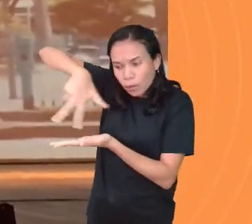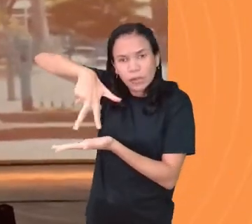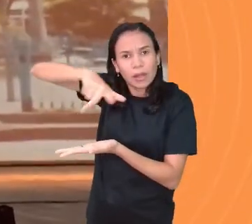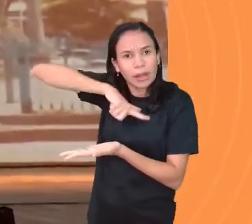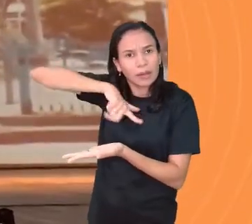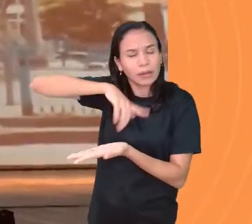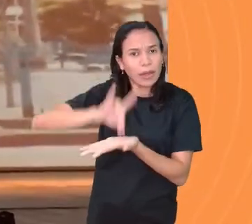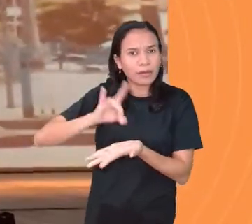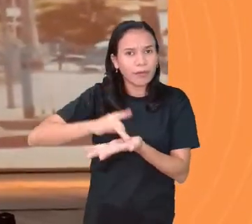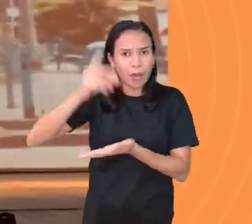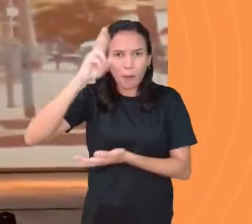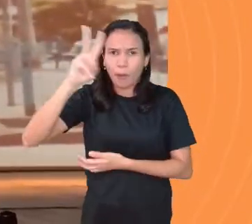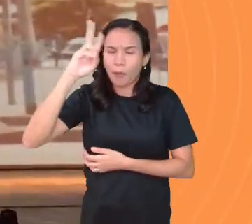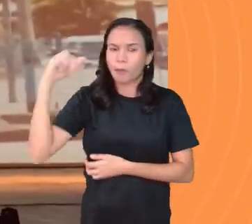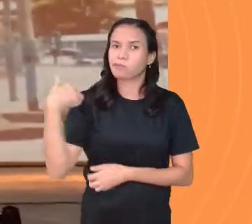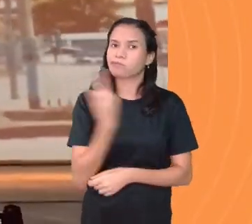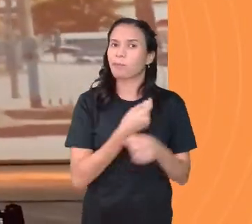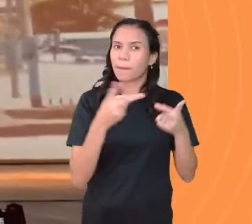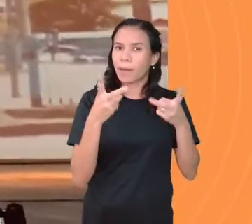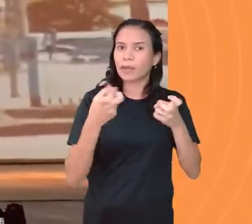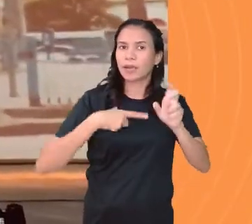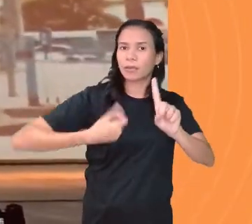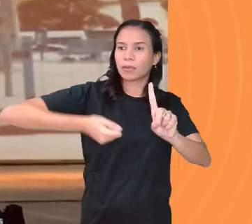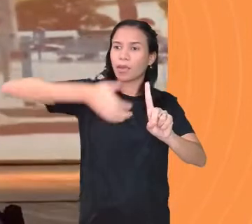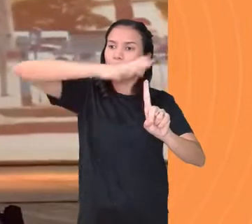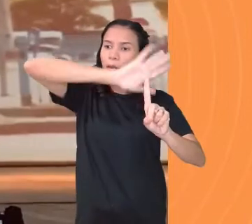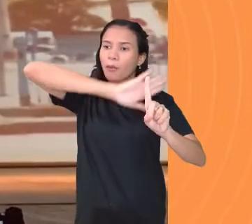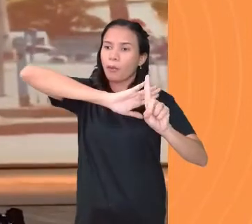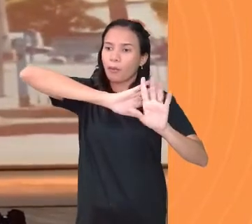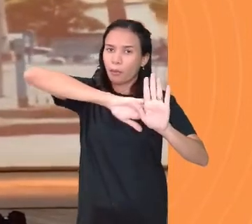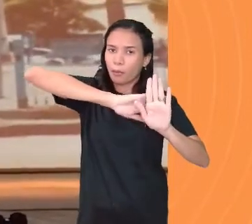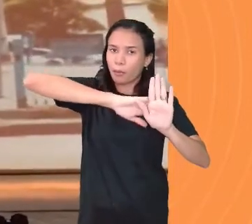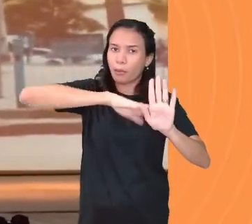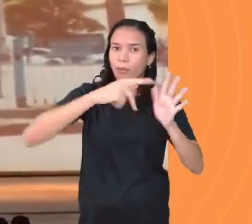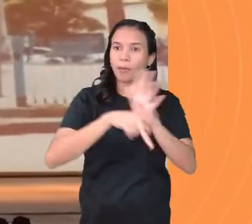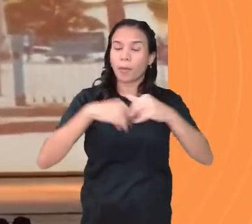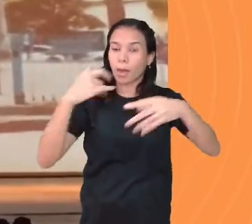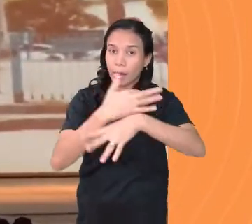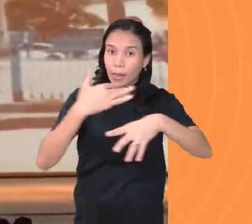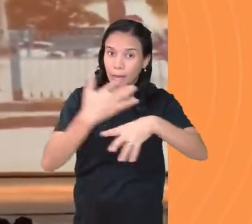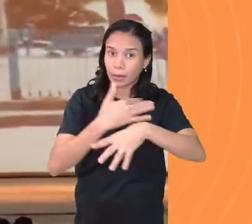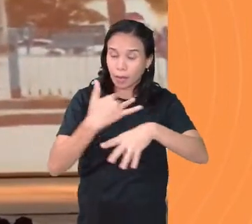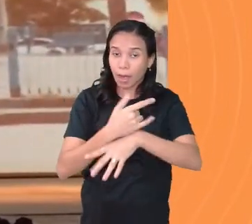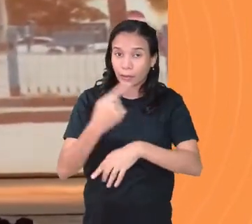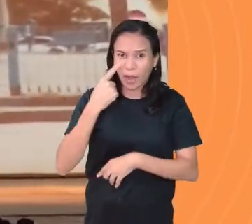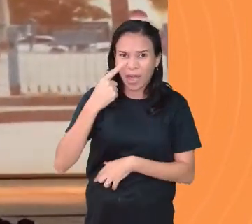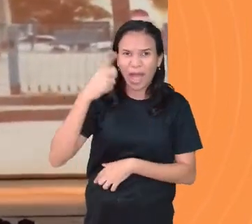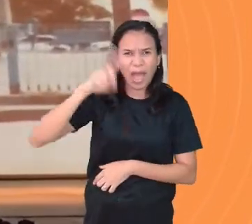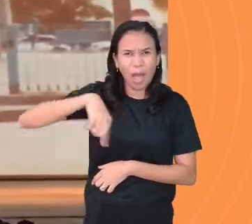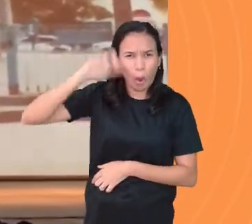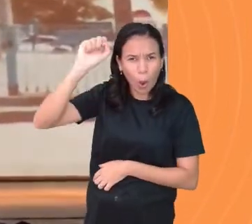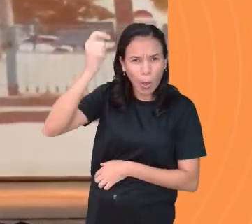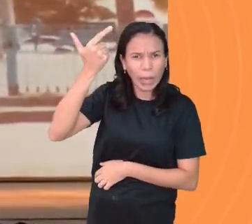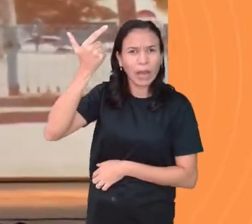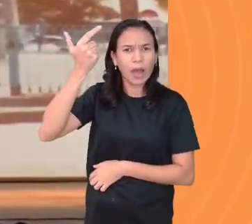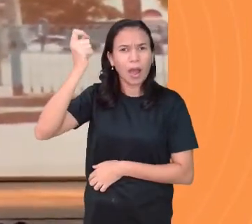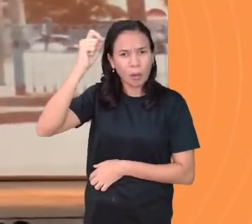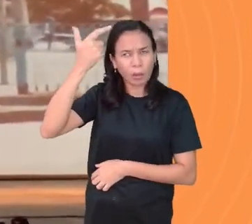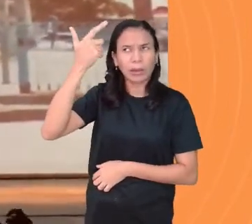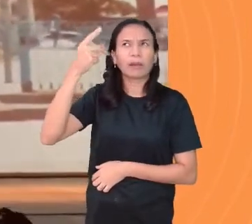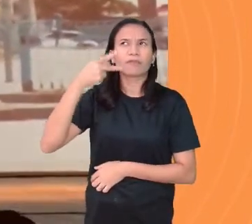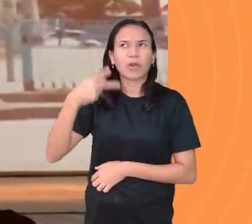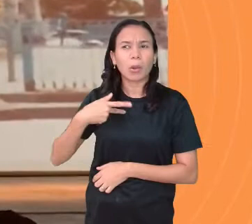história. A gente percebe que tem um fundo aí da nossa cidade, né? Salvo engano, era Olinda, que a Helena me